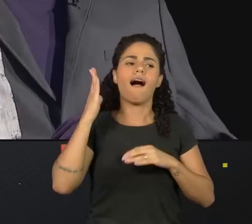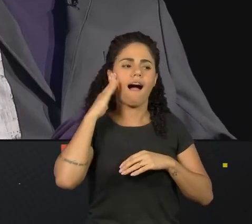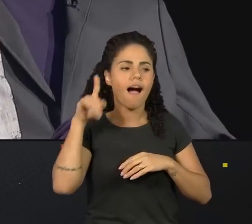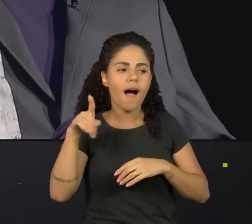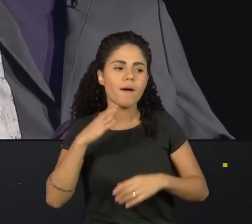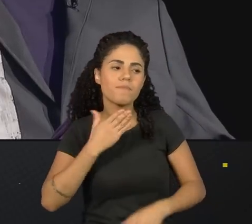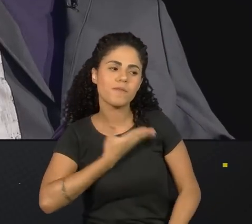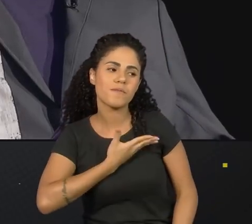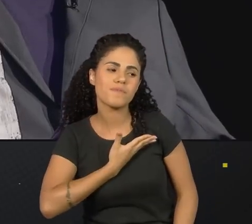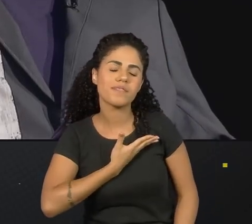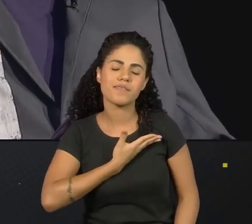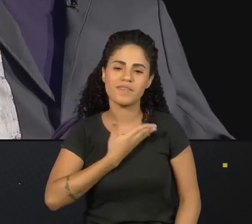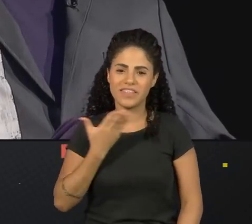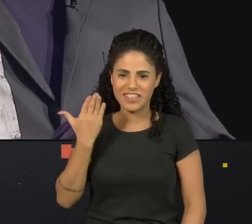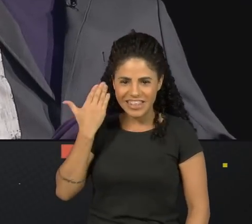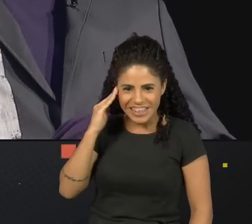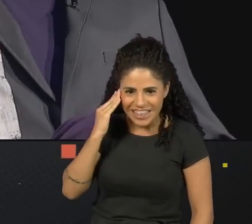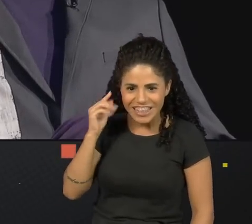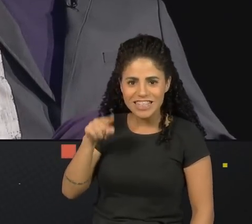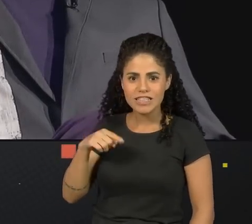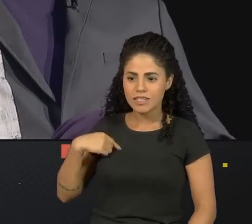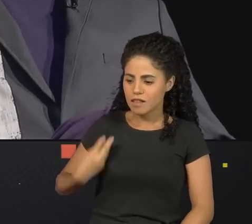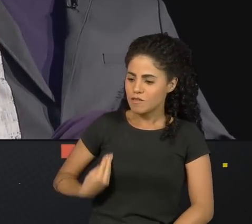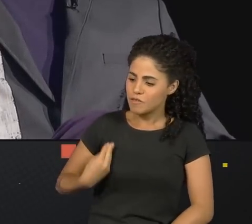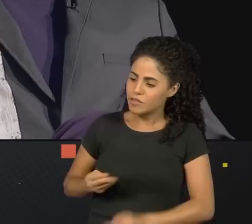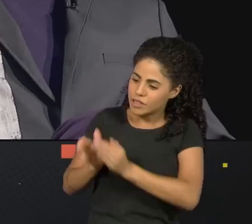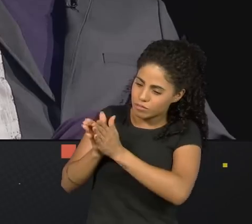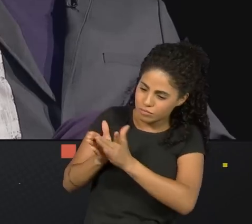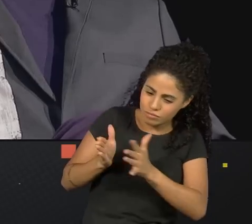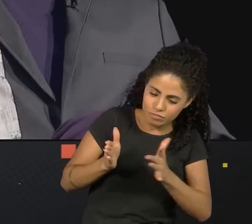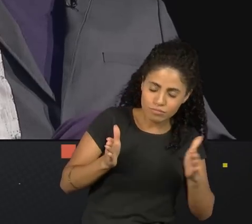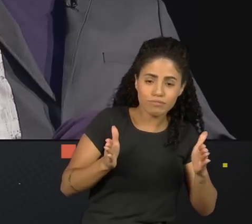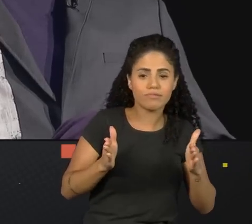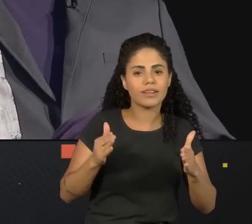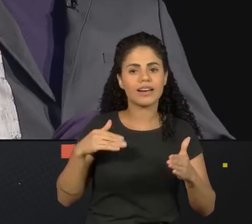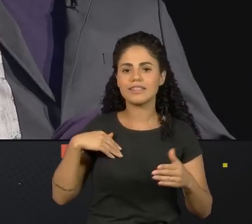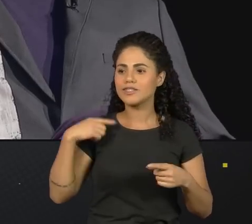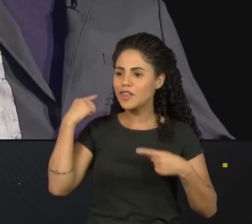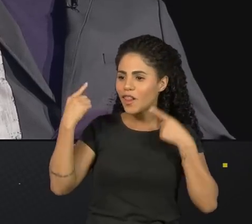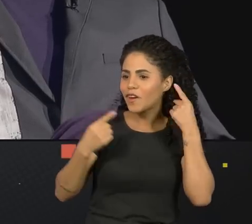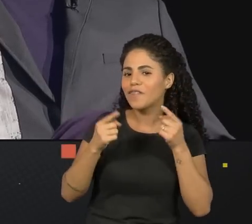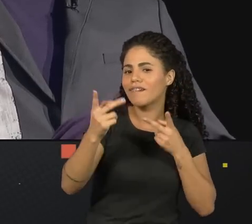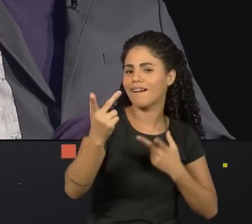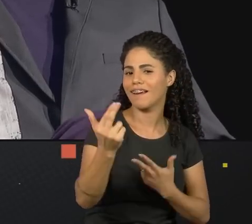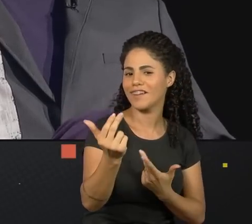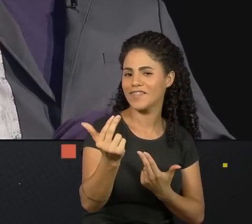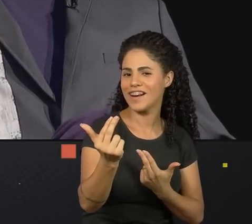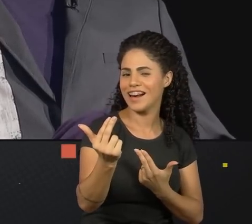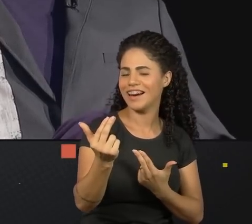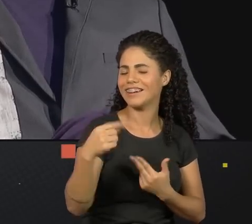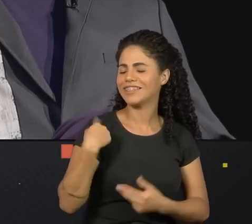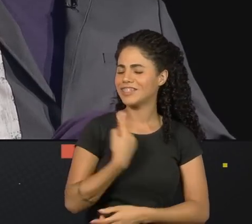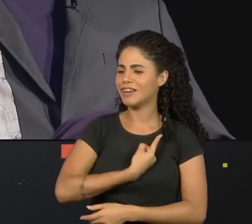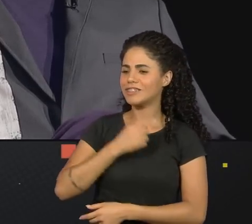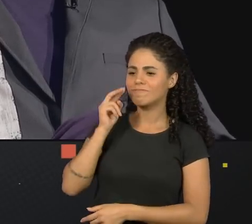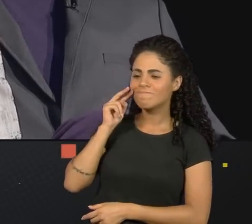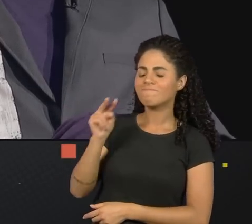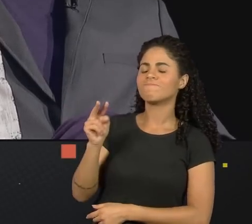um da minha turma. Nessa nossa loucura, a gente se